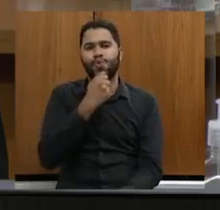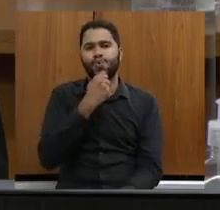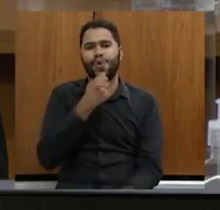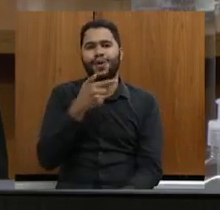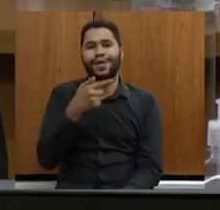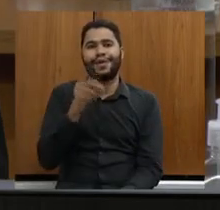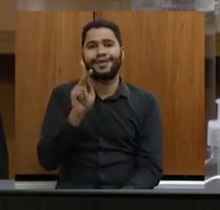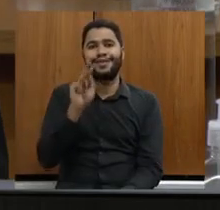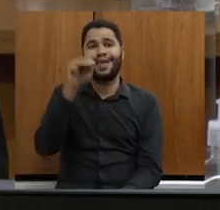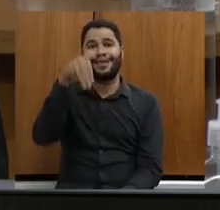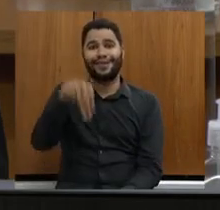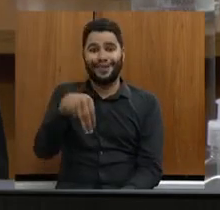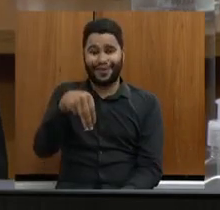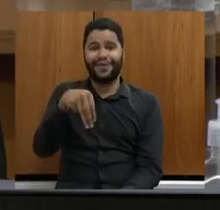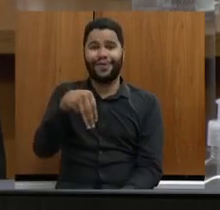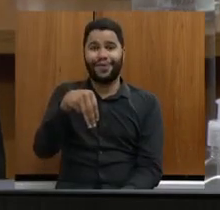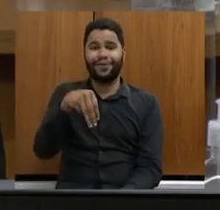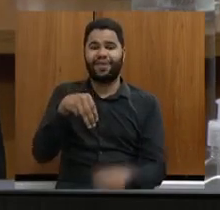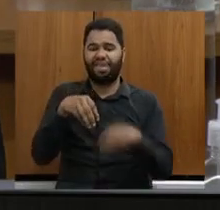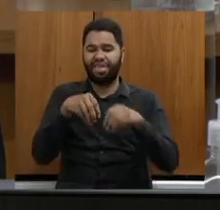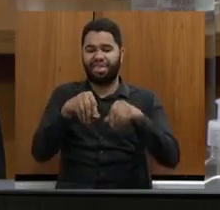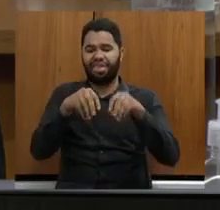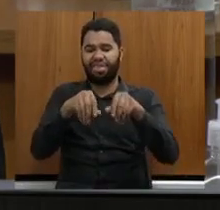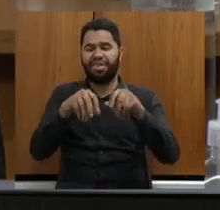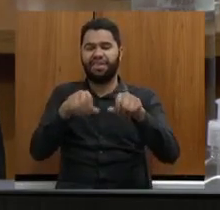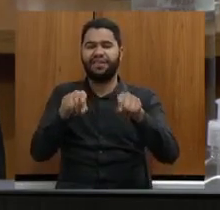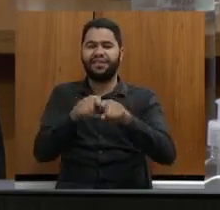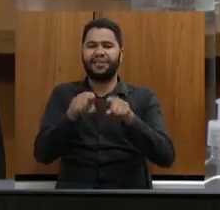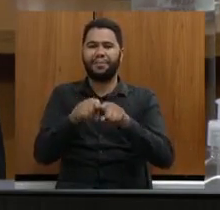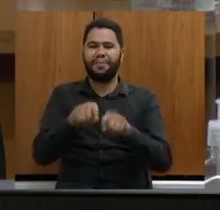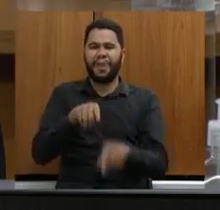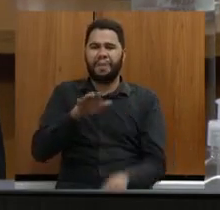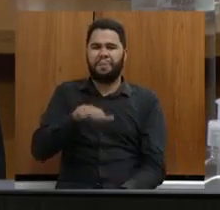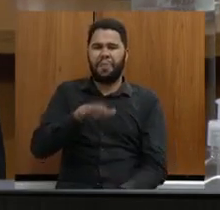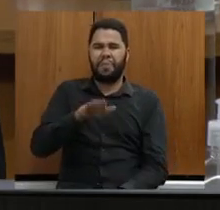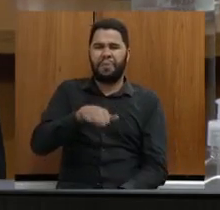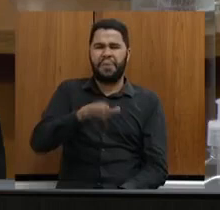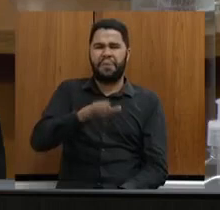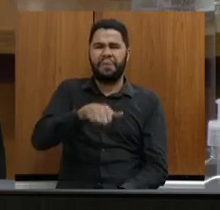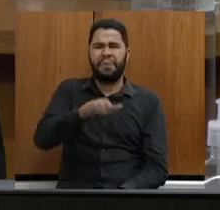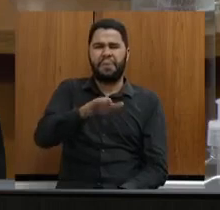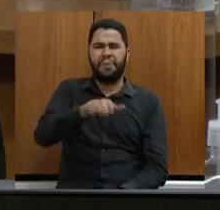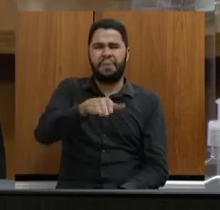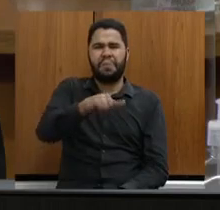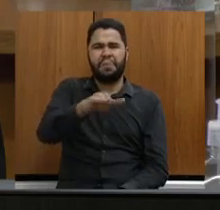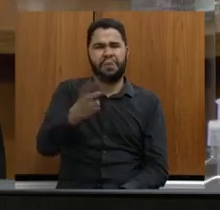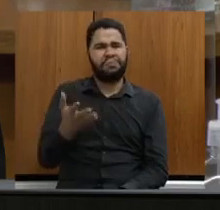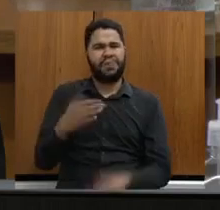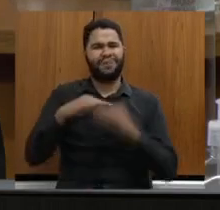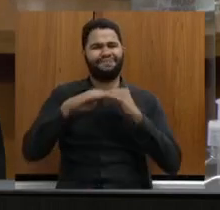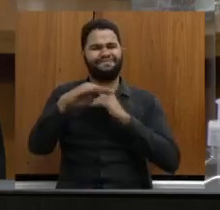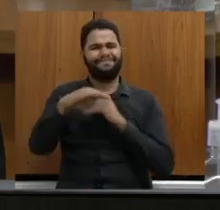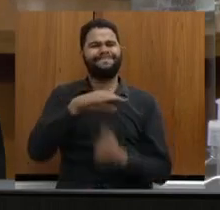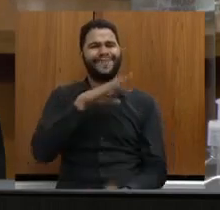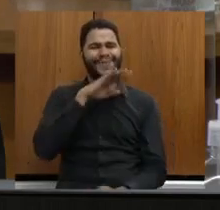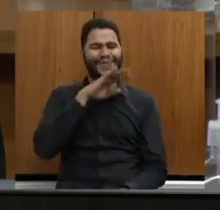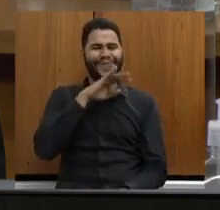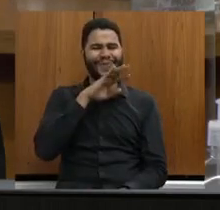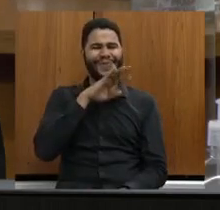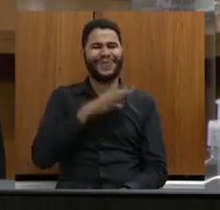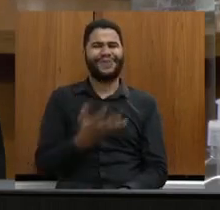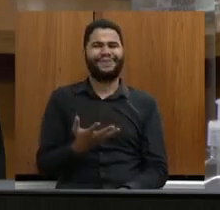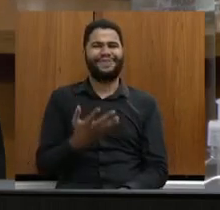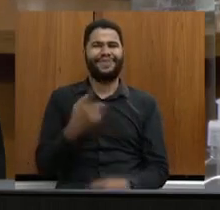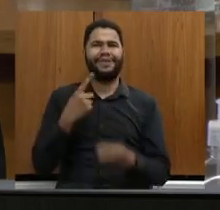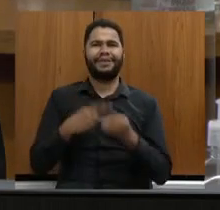tem 7 km na parte é pavimentada por bloquetes de 7km você chegar na cidade tá sem a foto eu acho que é uma das últimas